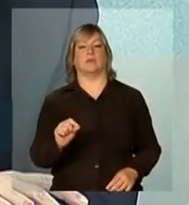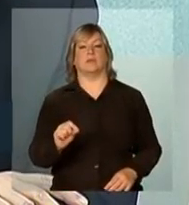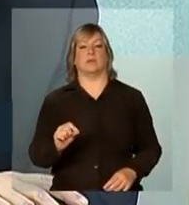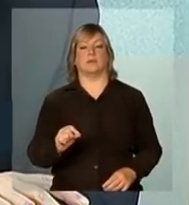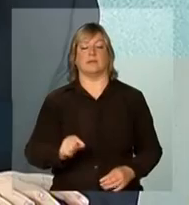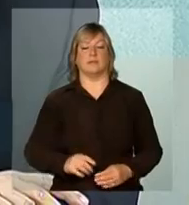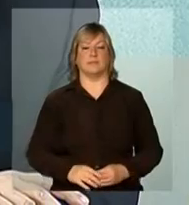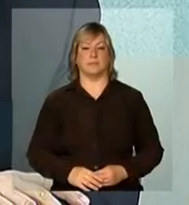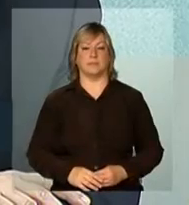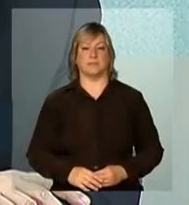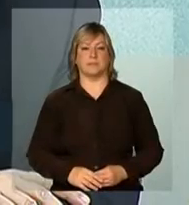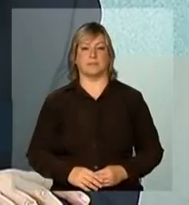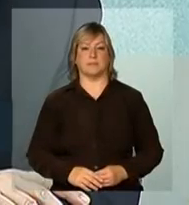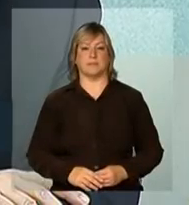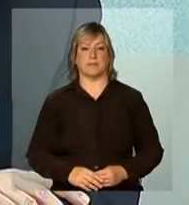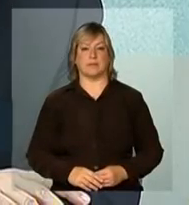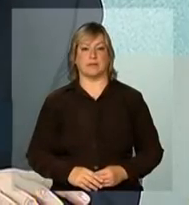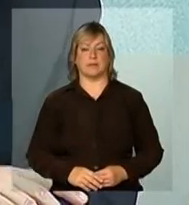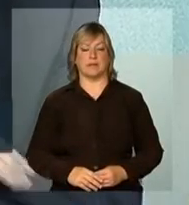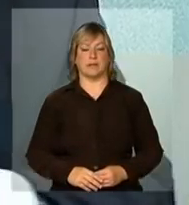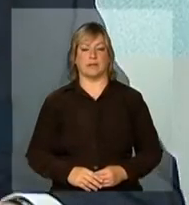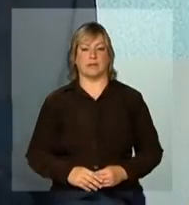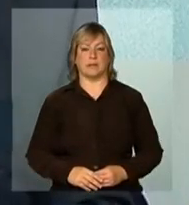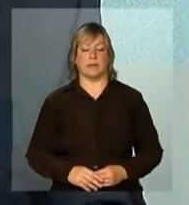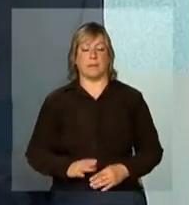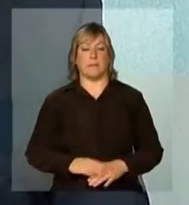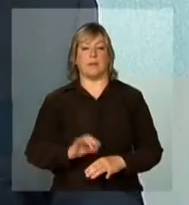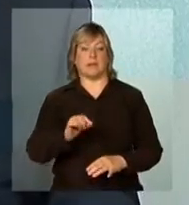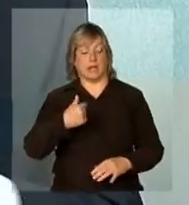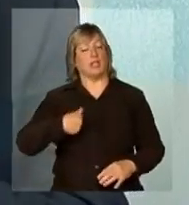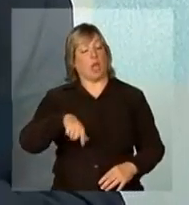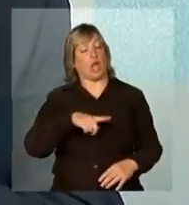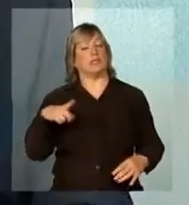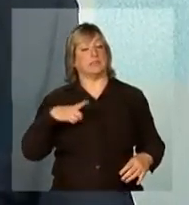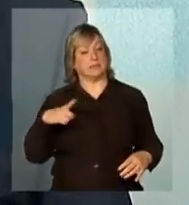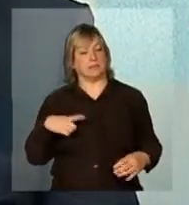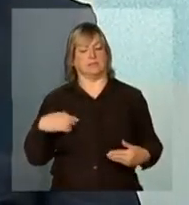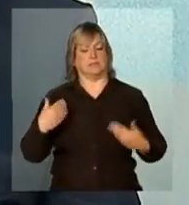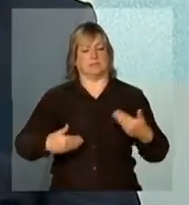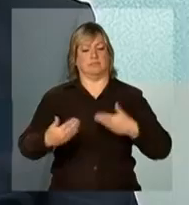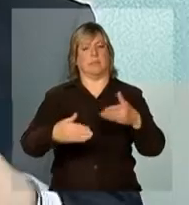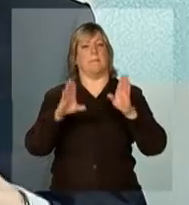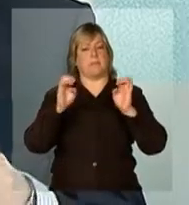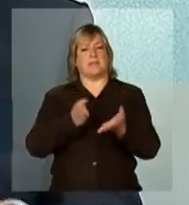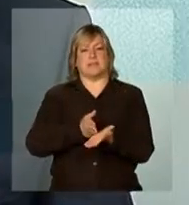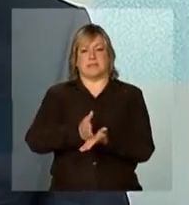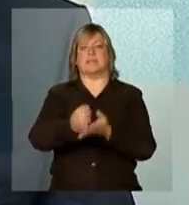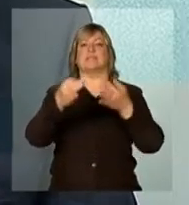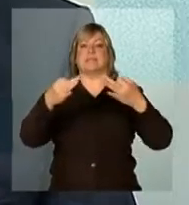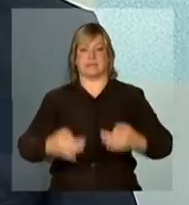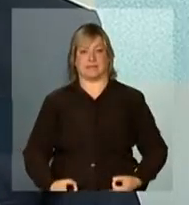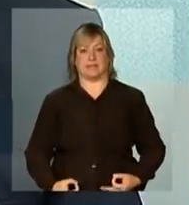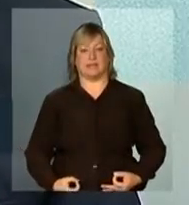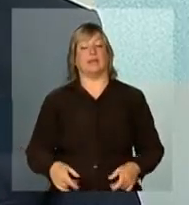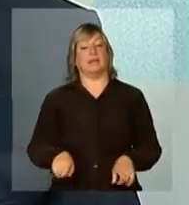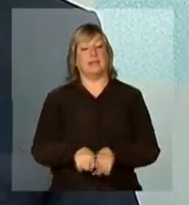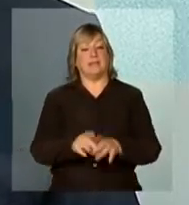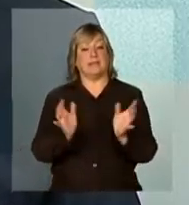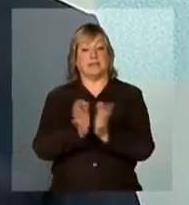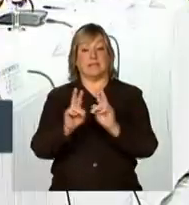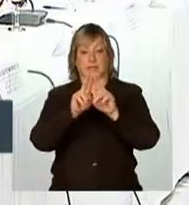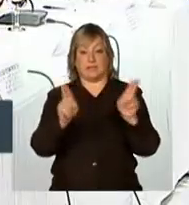Eh, mas estamos dando os passos certos. o Brasil está dando e desde as Nações Unidas